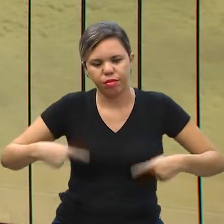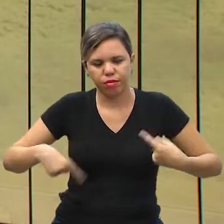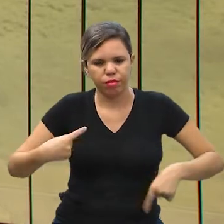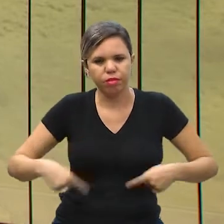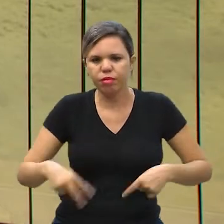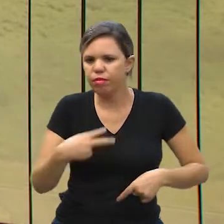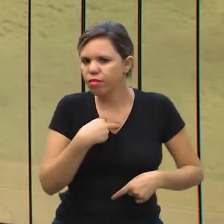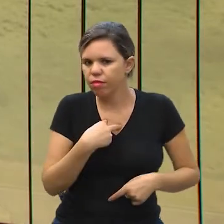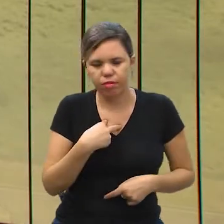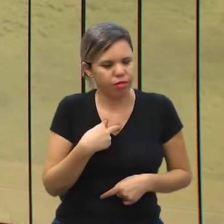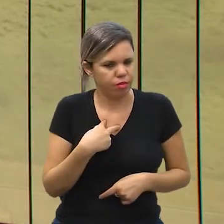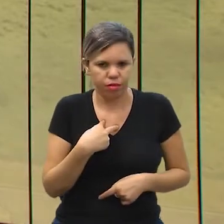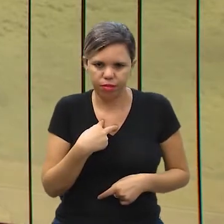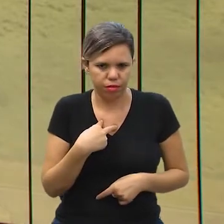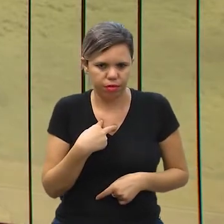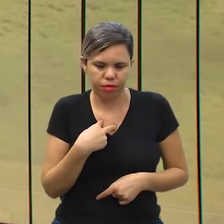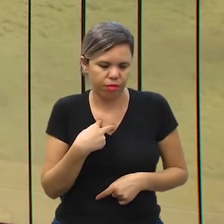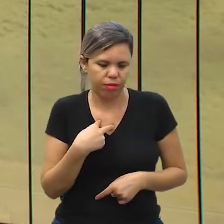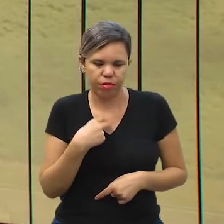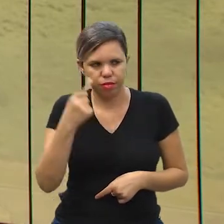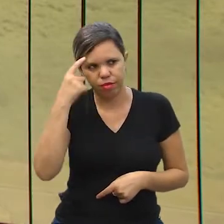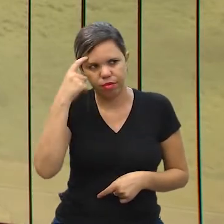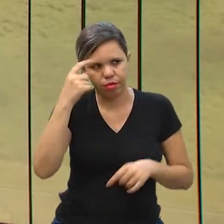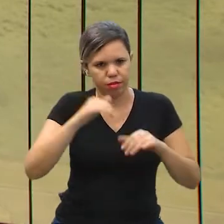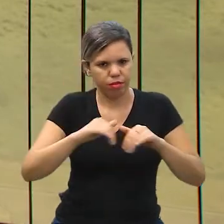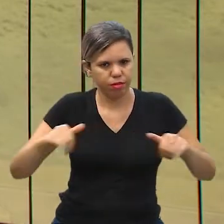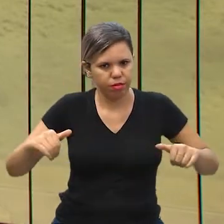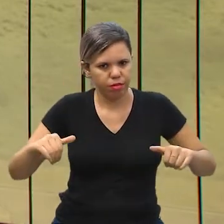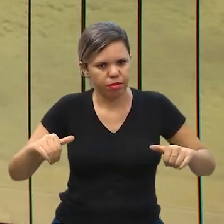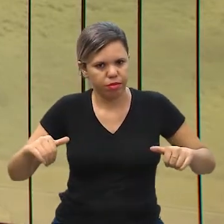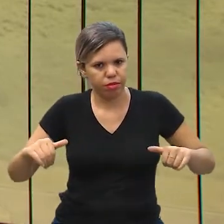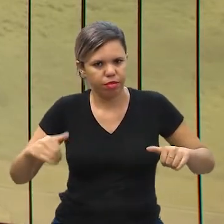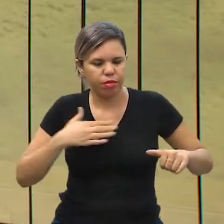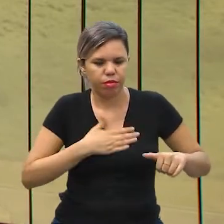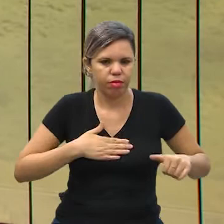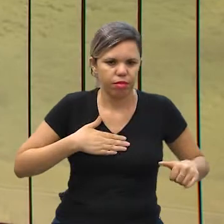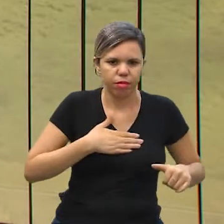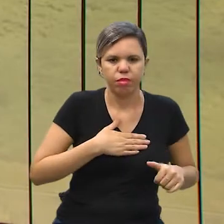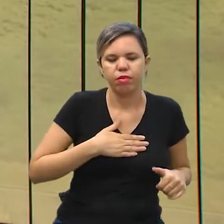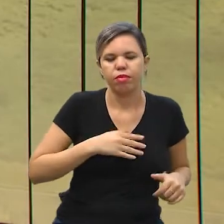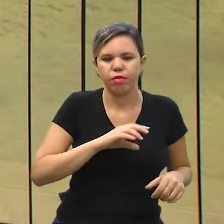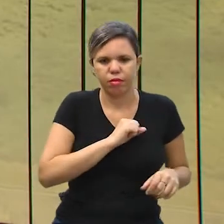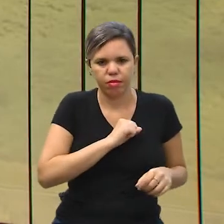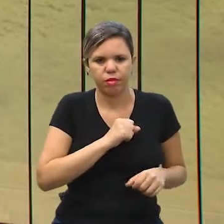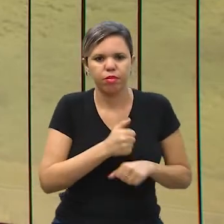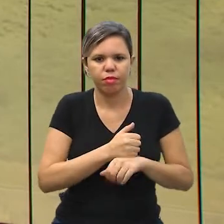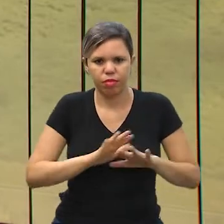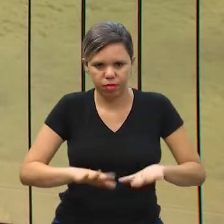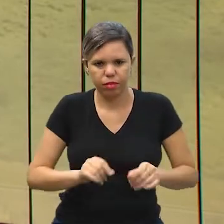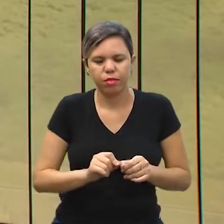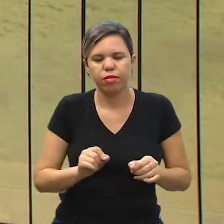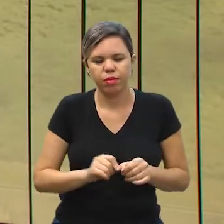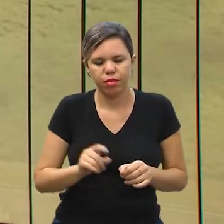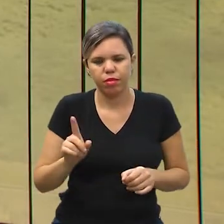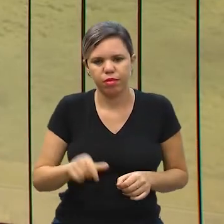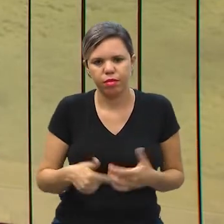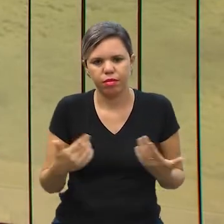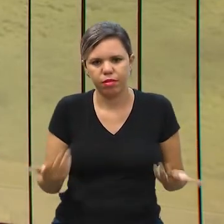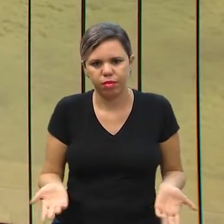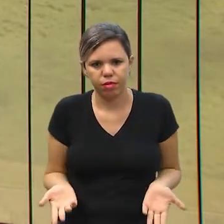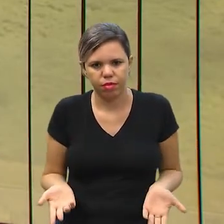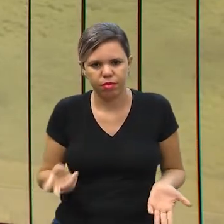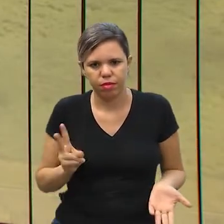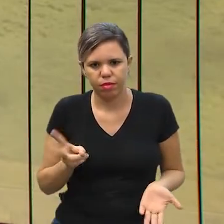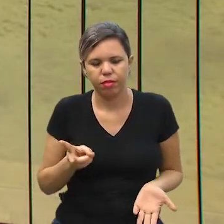questão da política não dá para gente na nossa cabeça separar para a Paixão da nossa são mas eu procuro ser isso